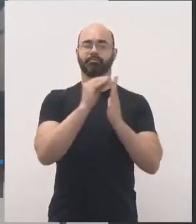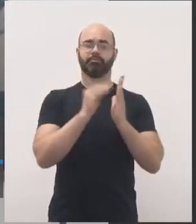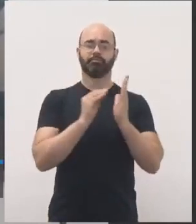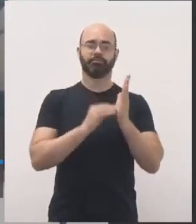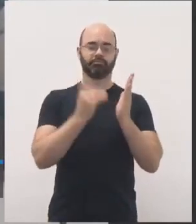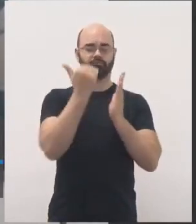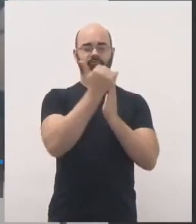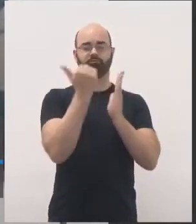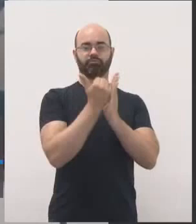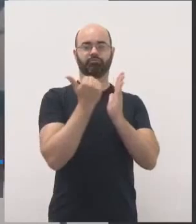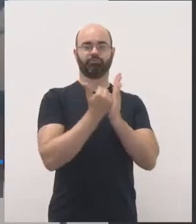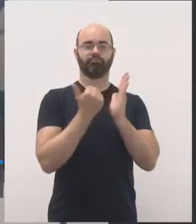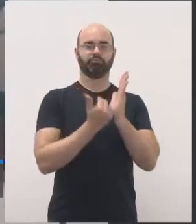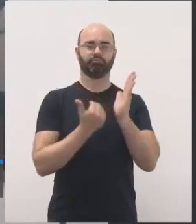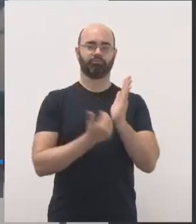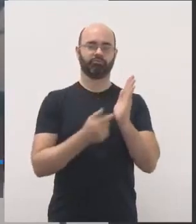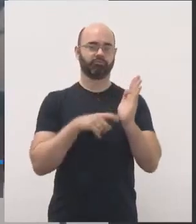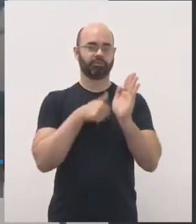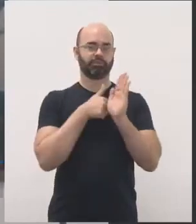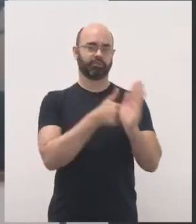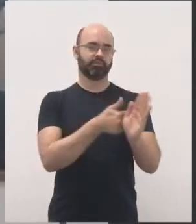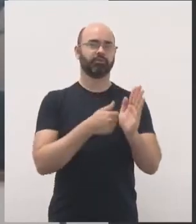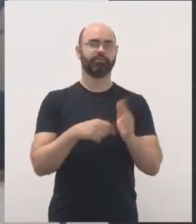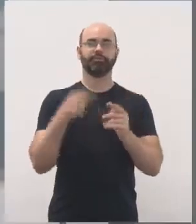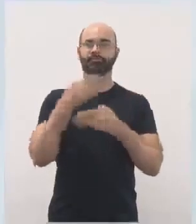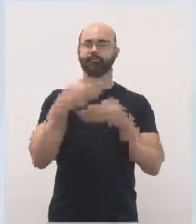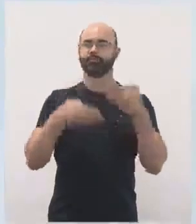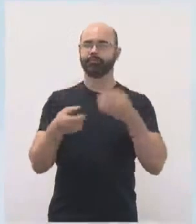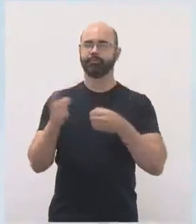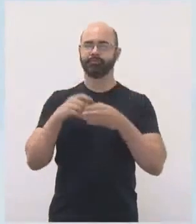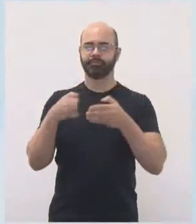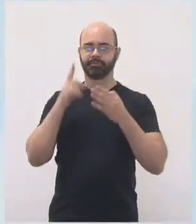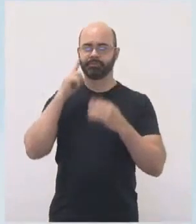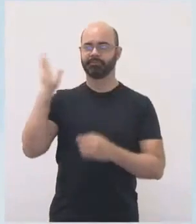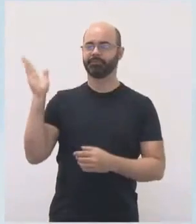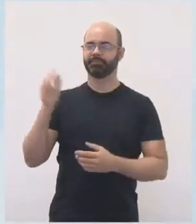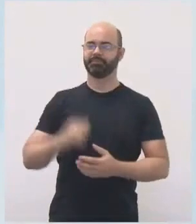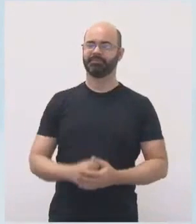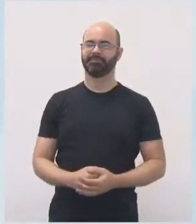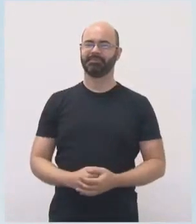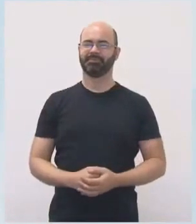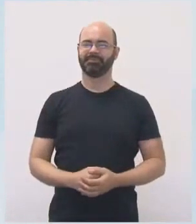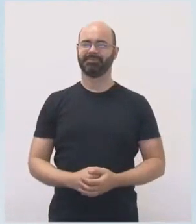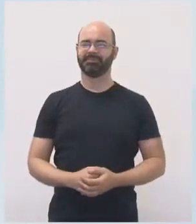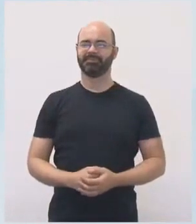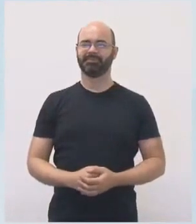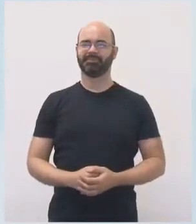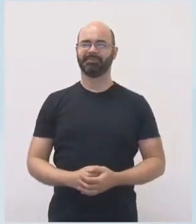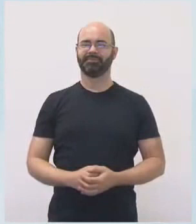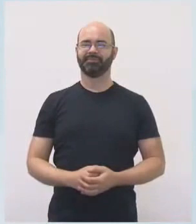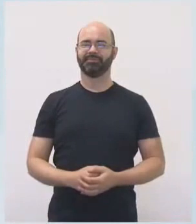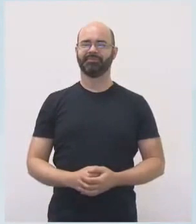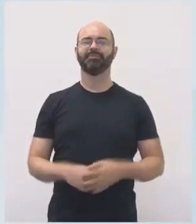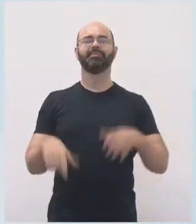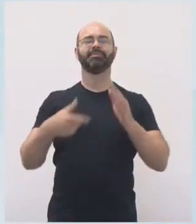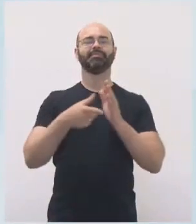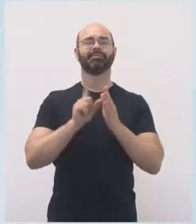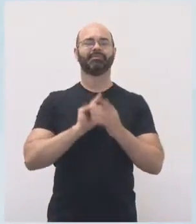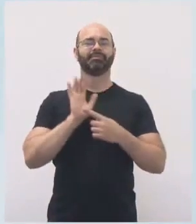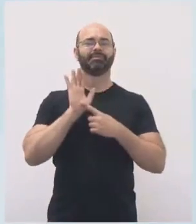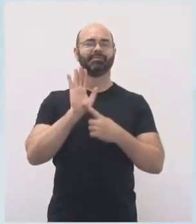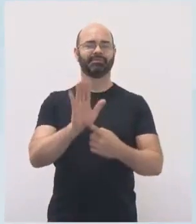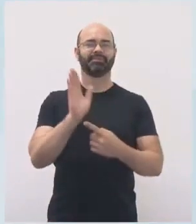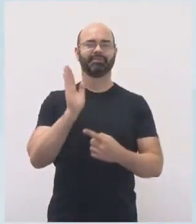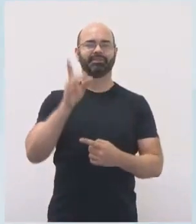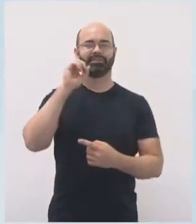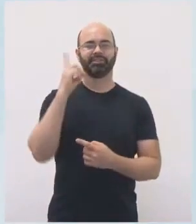eu vou passar para vocês. Então, por favor, se puder voltar para o slide, eu agradeço. Então, como a Alcione apresentou anteriormente, nós temos aí do